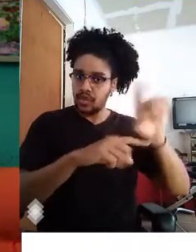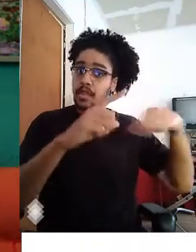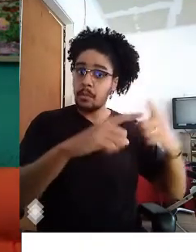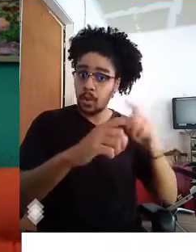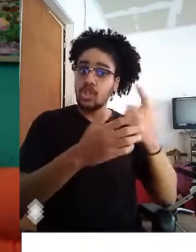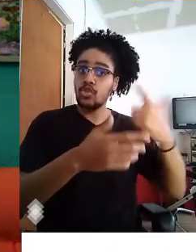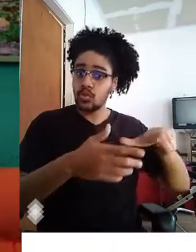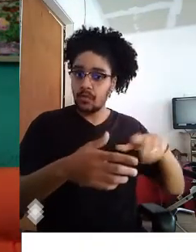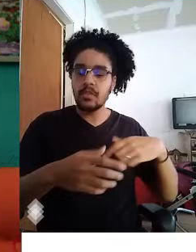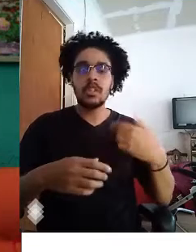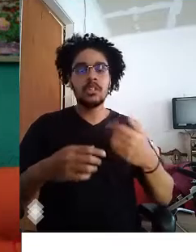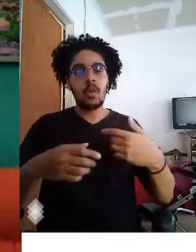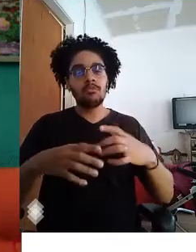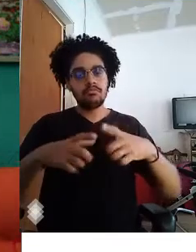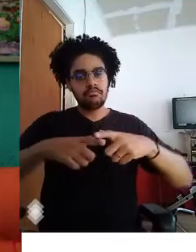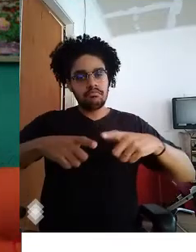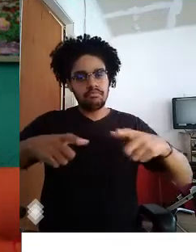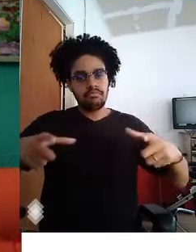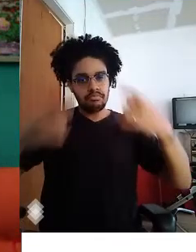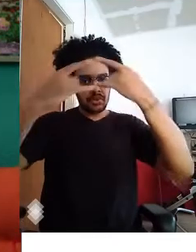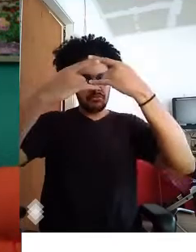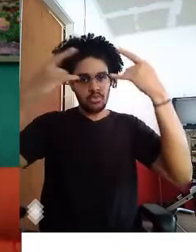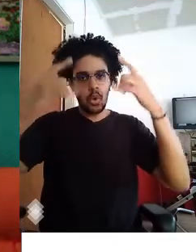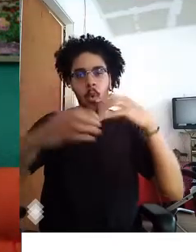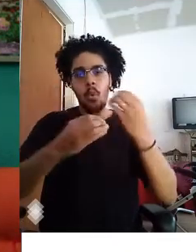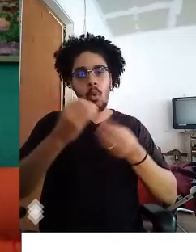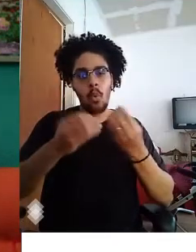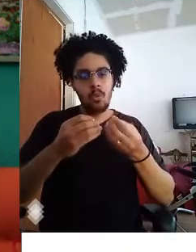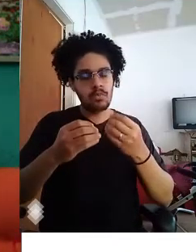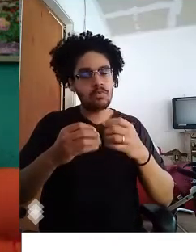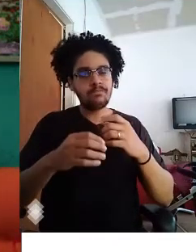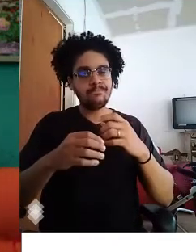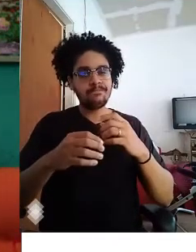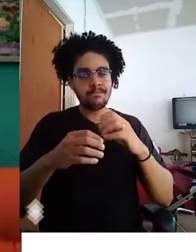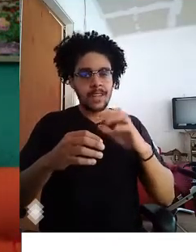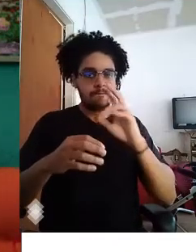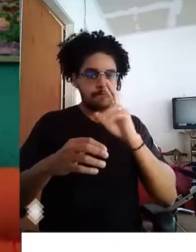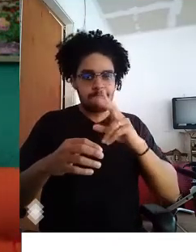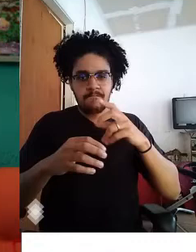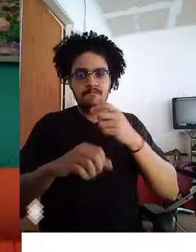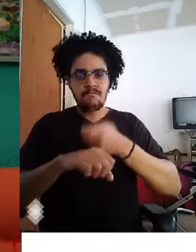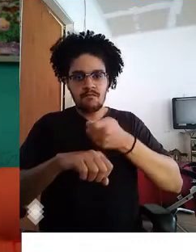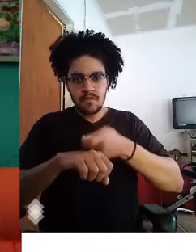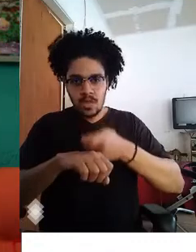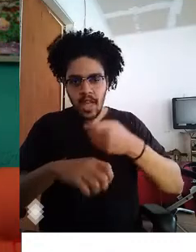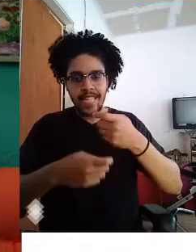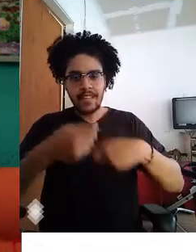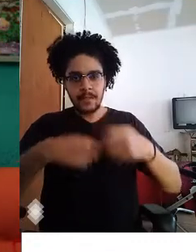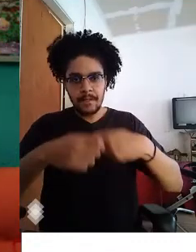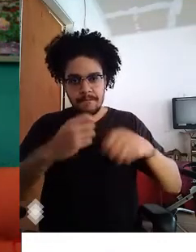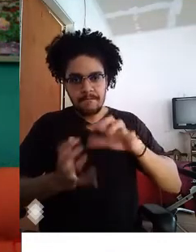dentro do contexto de expansão capitalista e de consolidação de uma ordem econômica